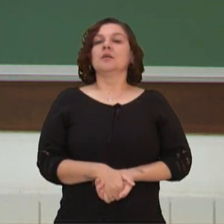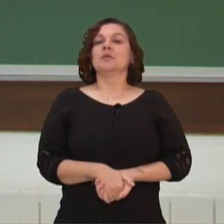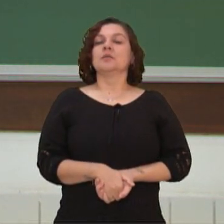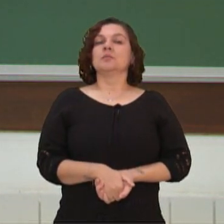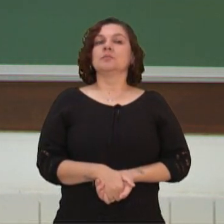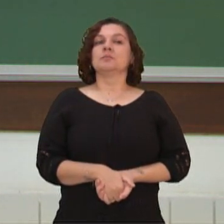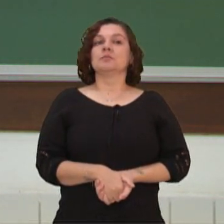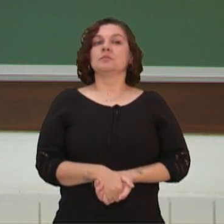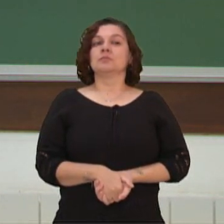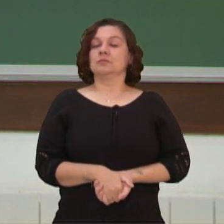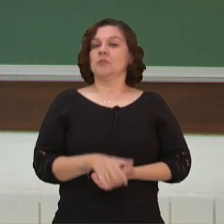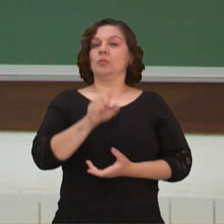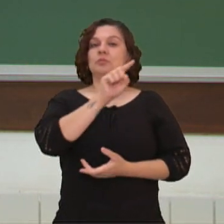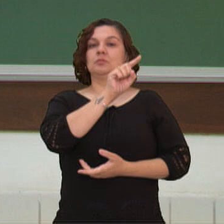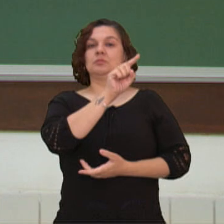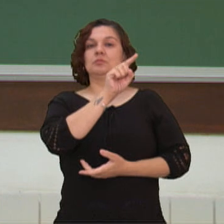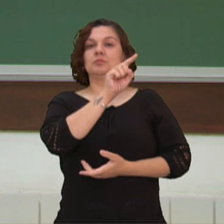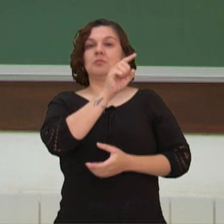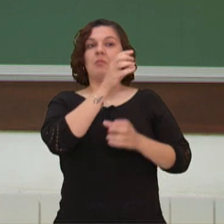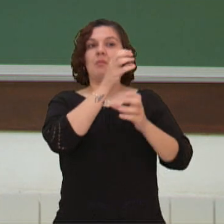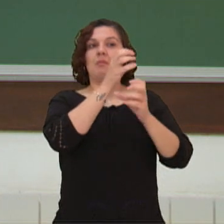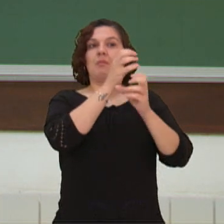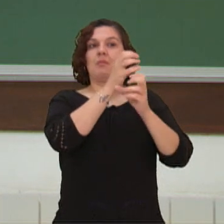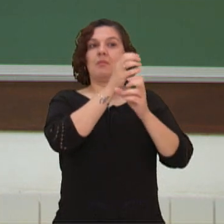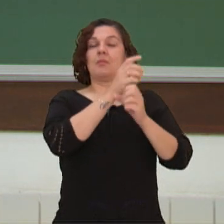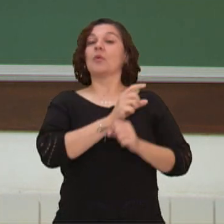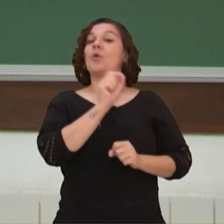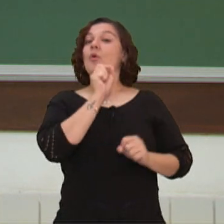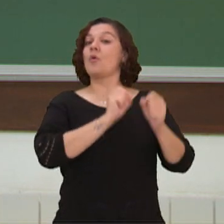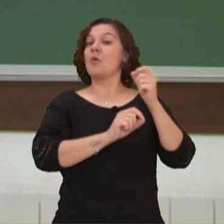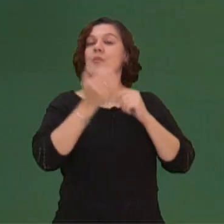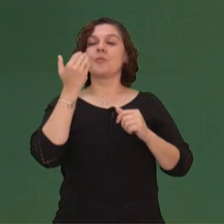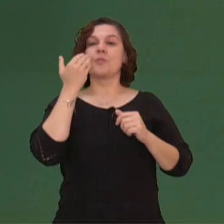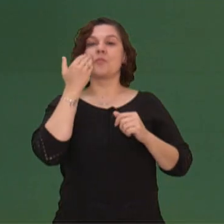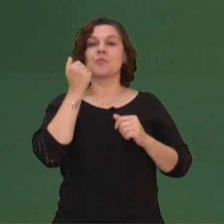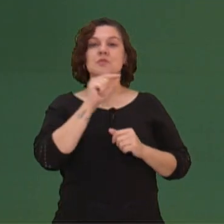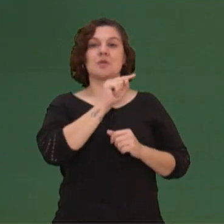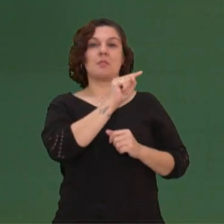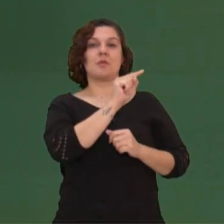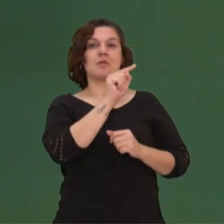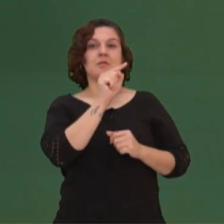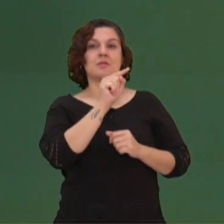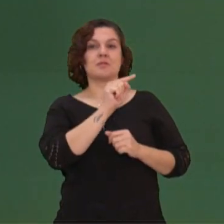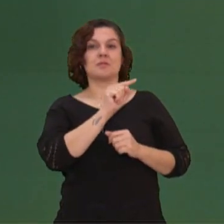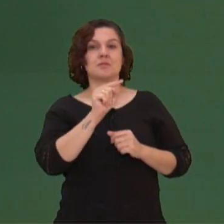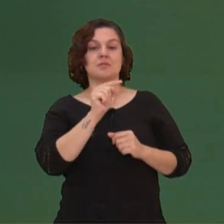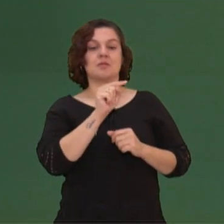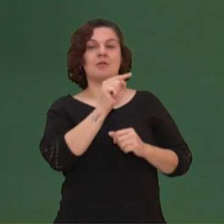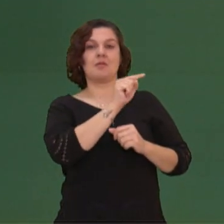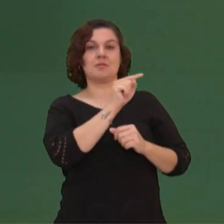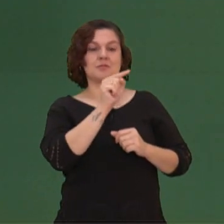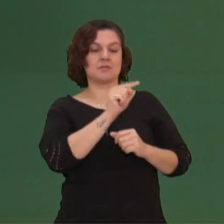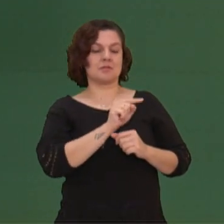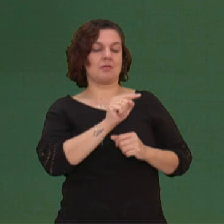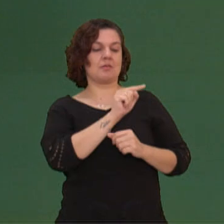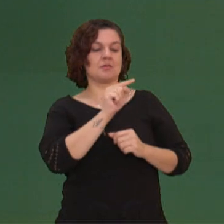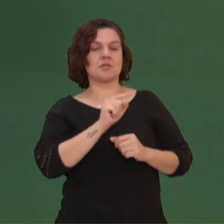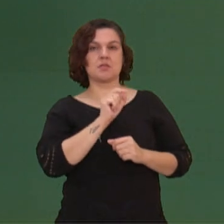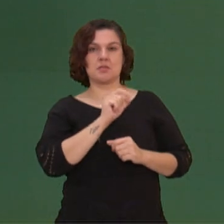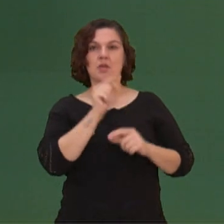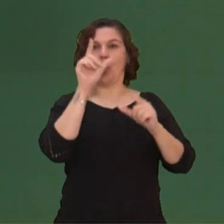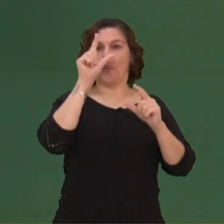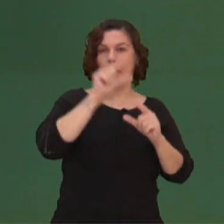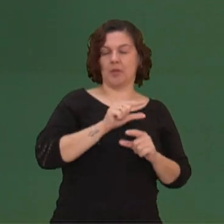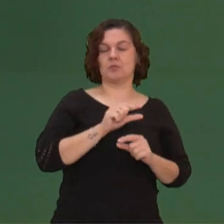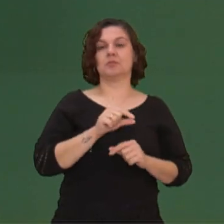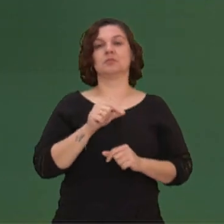Número atômico, número atômico e número atômico. Como é que eu sei que é número atômico? O menor valor. Massa, massa e